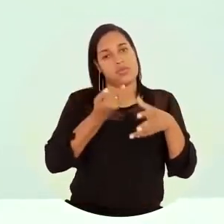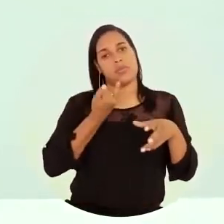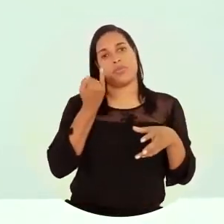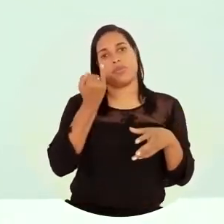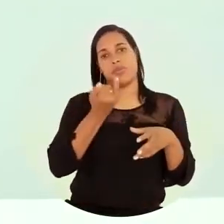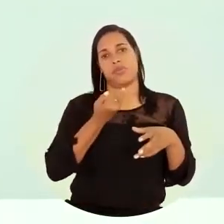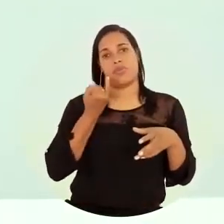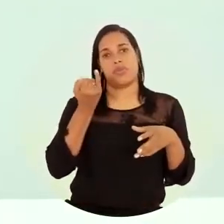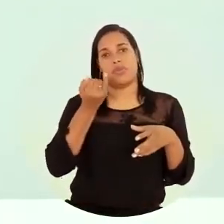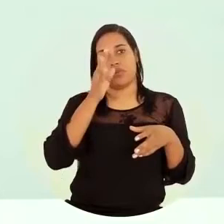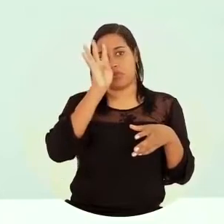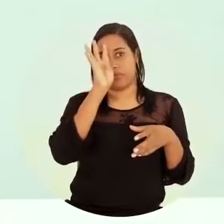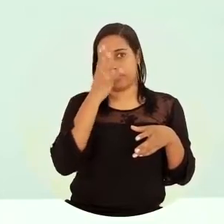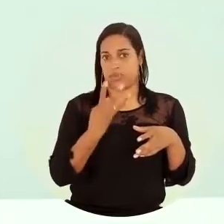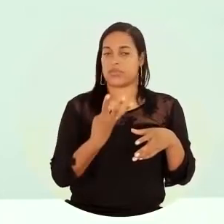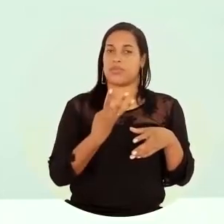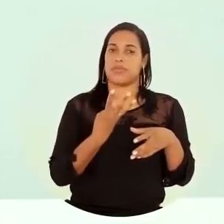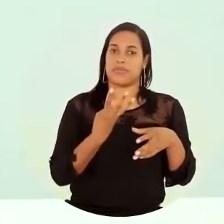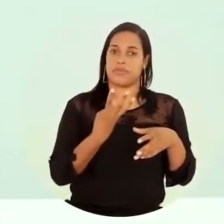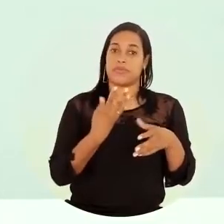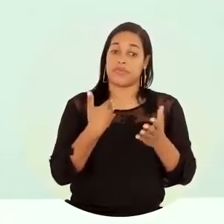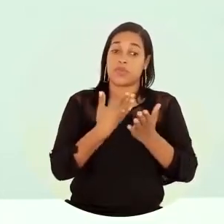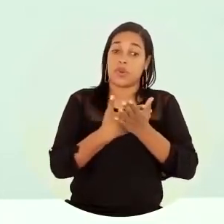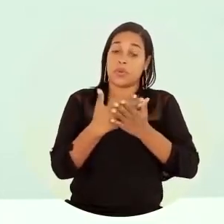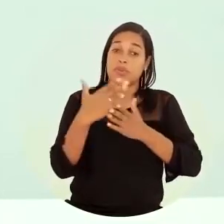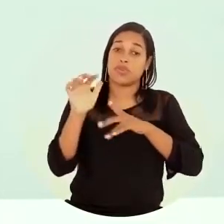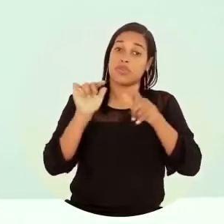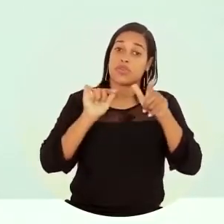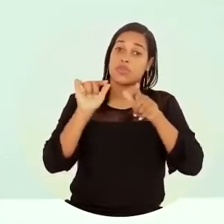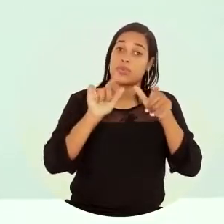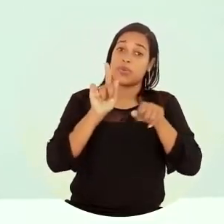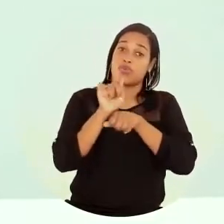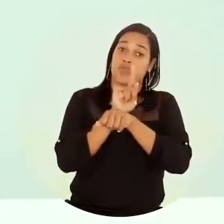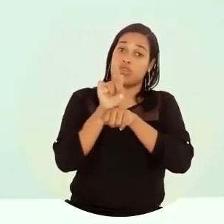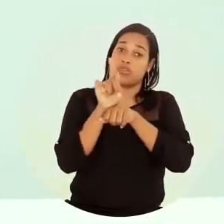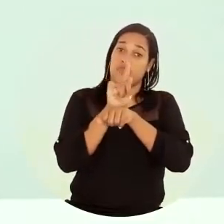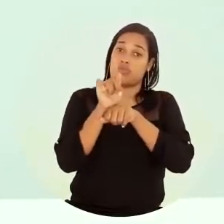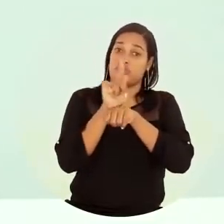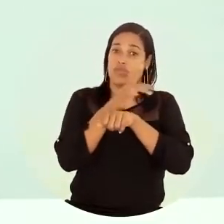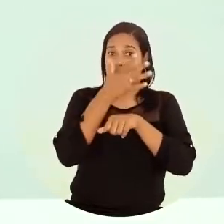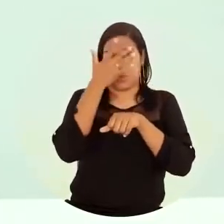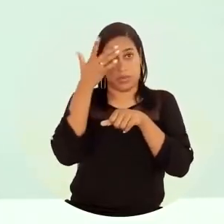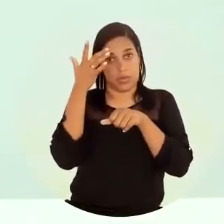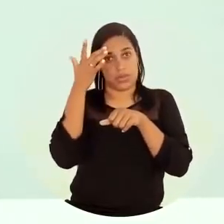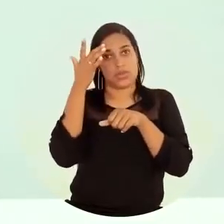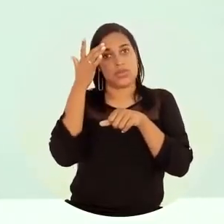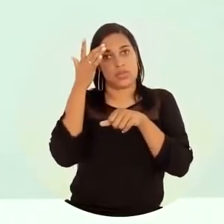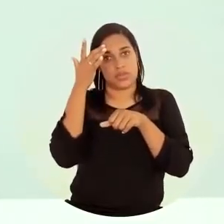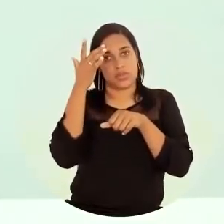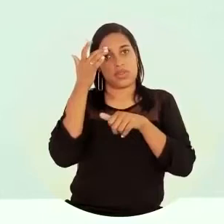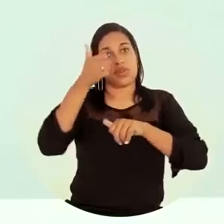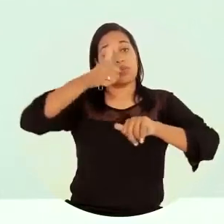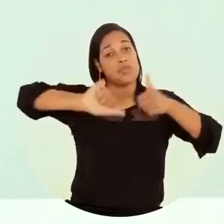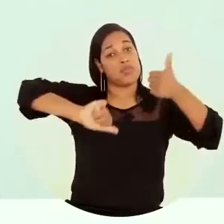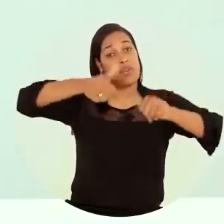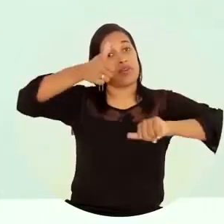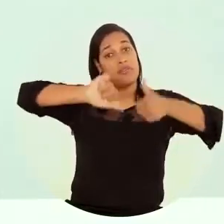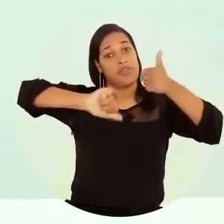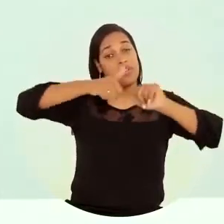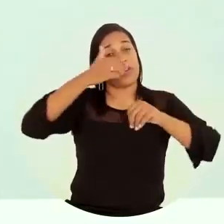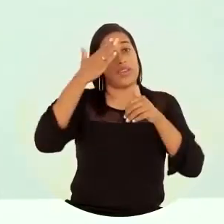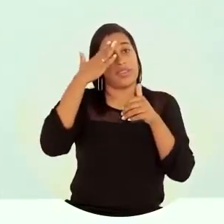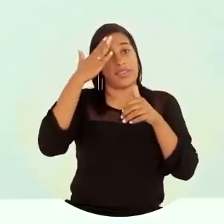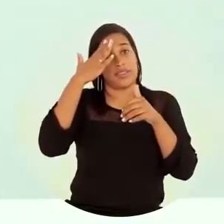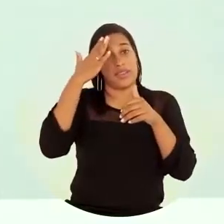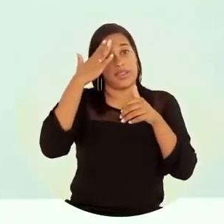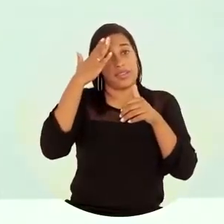que entender as demandas das pessoas e aproveitar as suas informações, aproveitar as suas ideias, era muito importante para os resultados